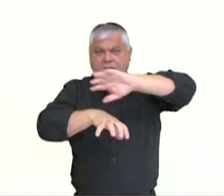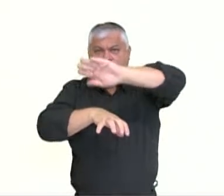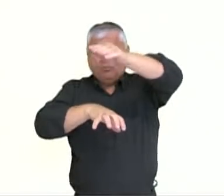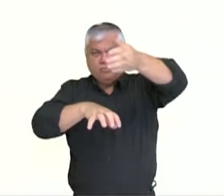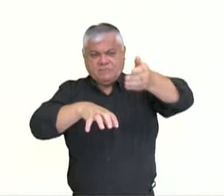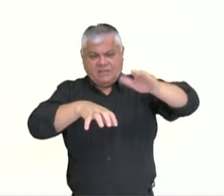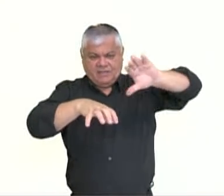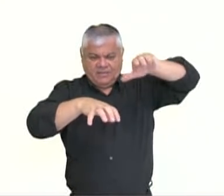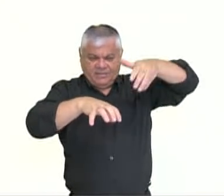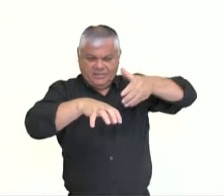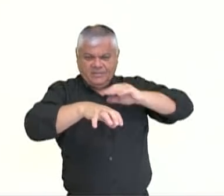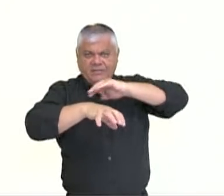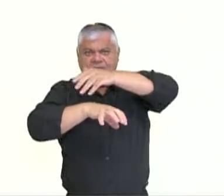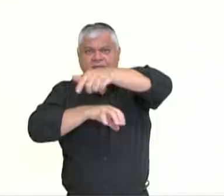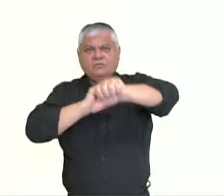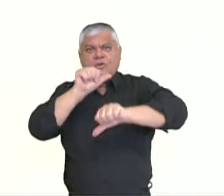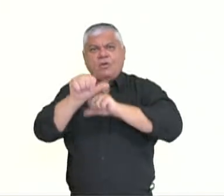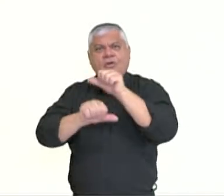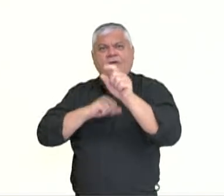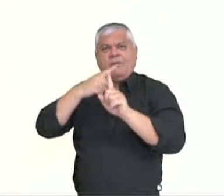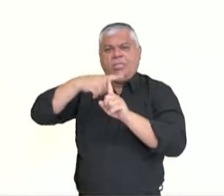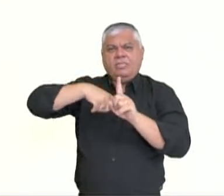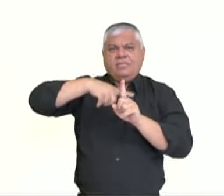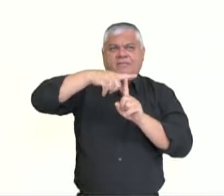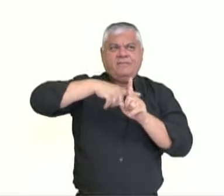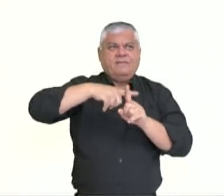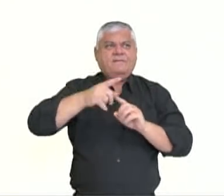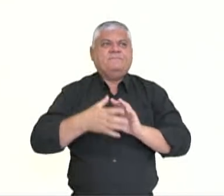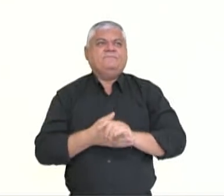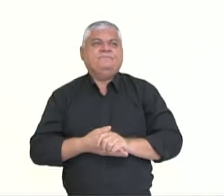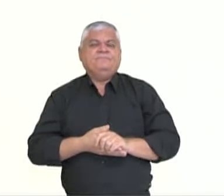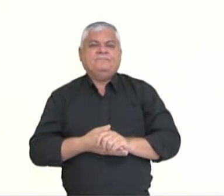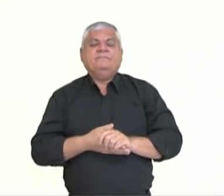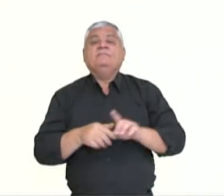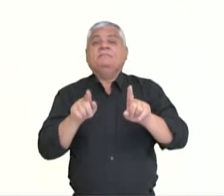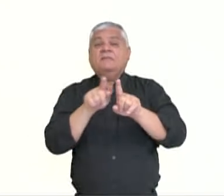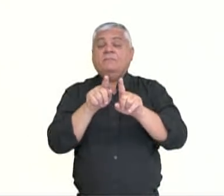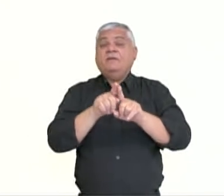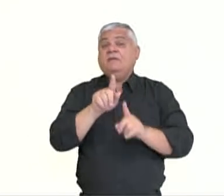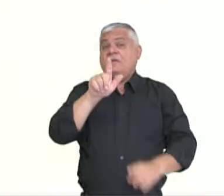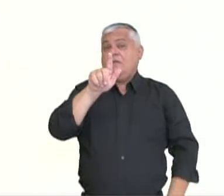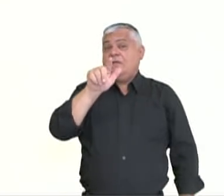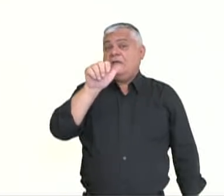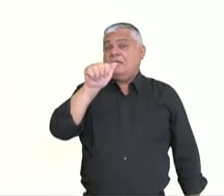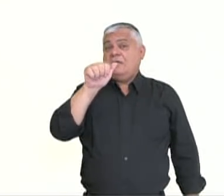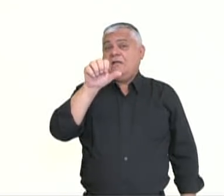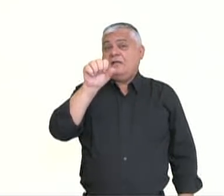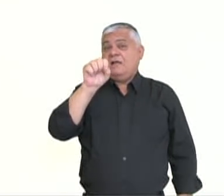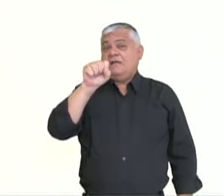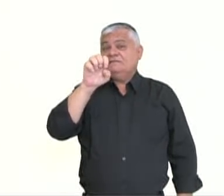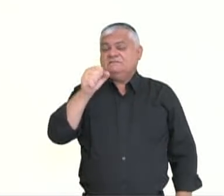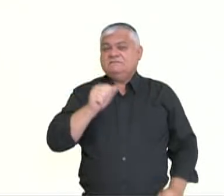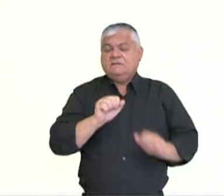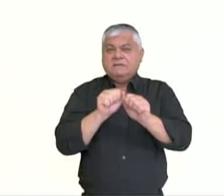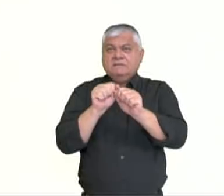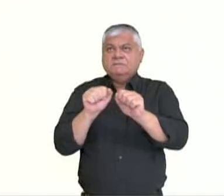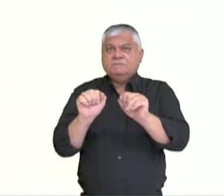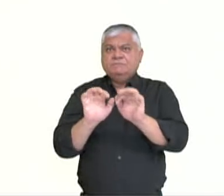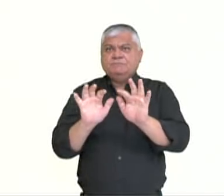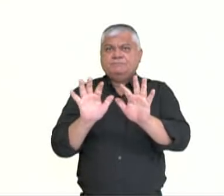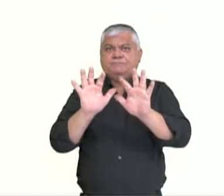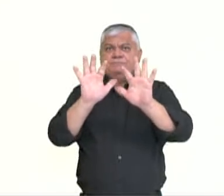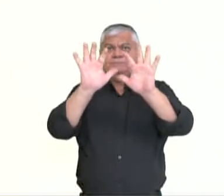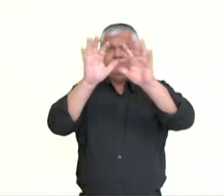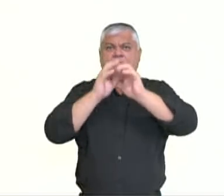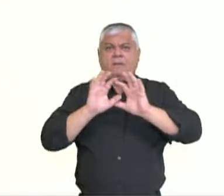para essa inversão térmica, certo? E a emissão de gases de efeito estufa. O nosso planeta ele é como se